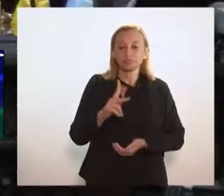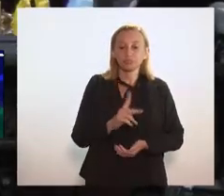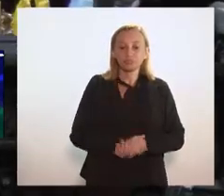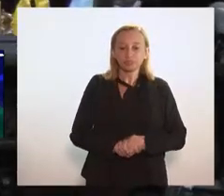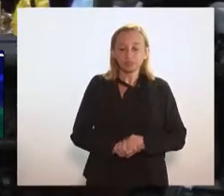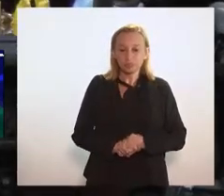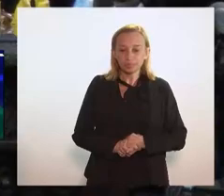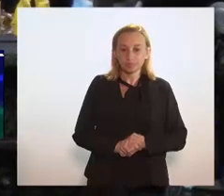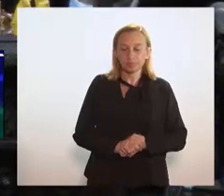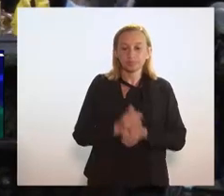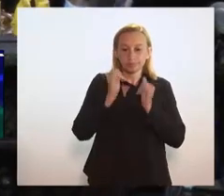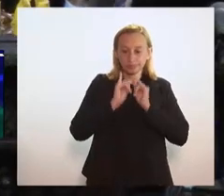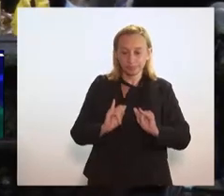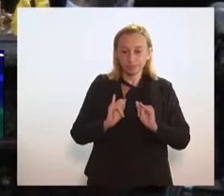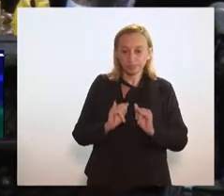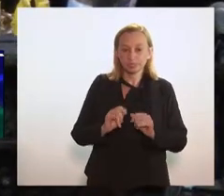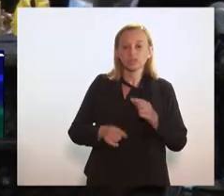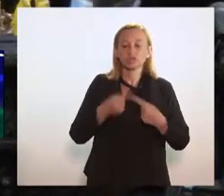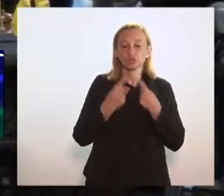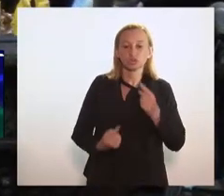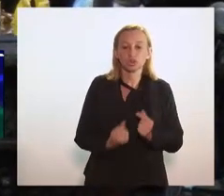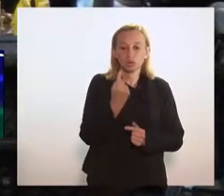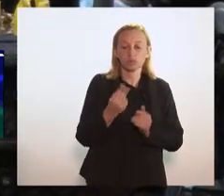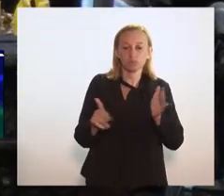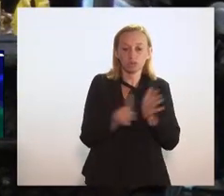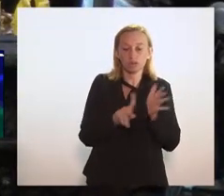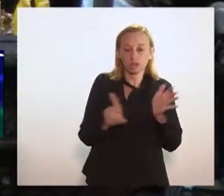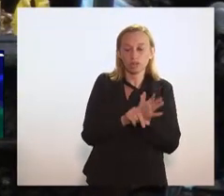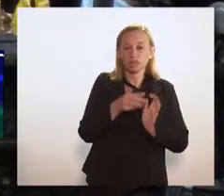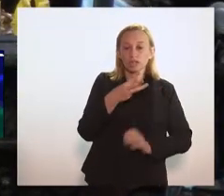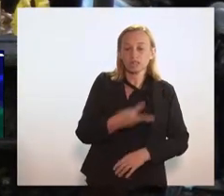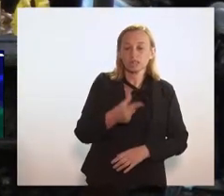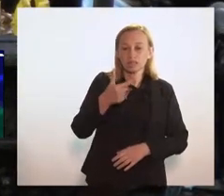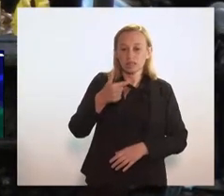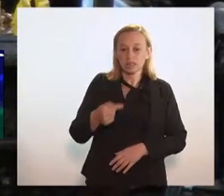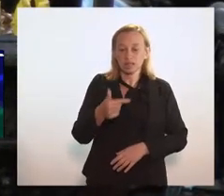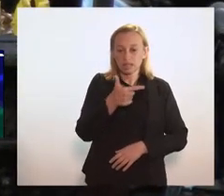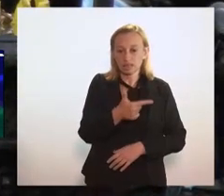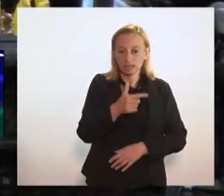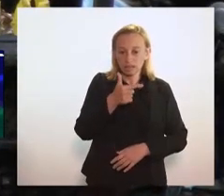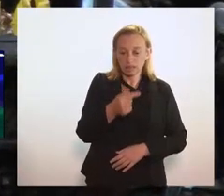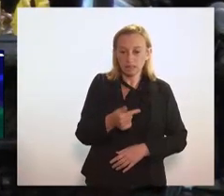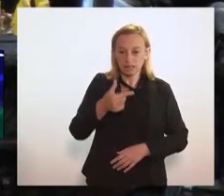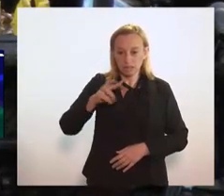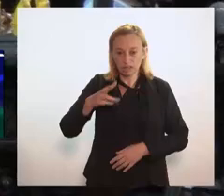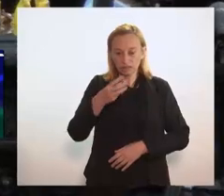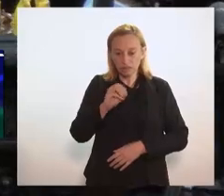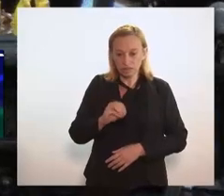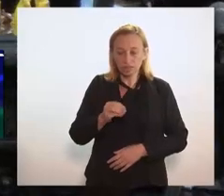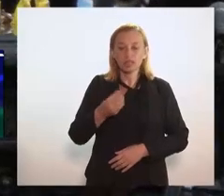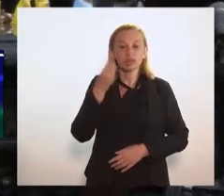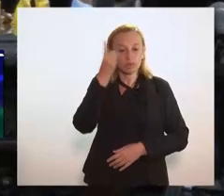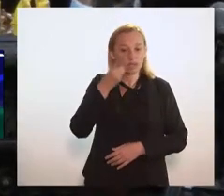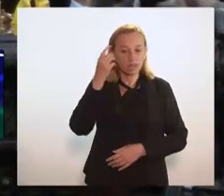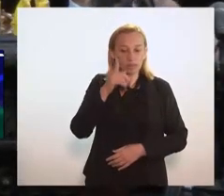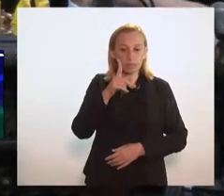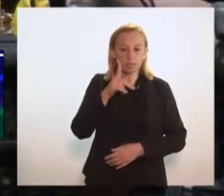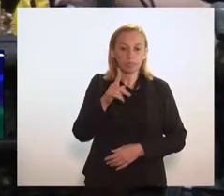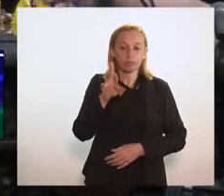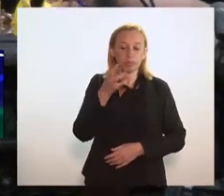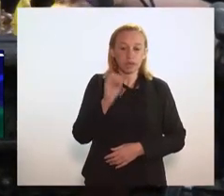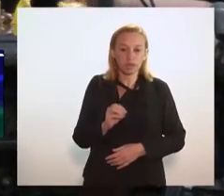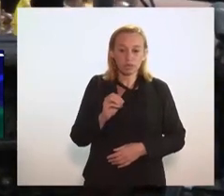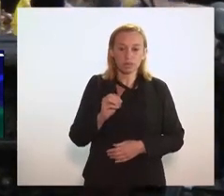projeto. Anuncio, em regime de urgência, em discussão, único projeto de lei 3473/20, de autoria do deputado Pedro Ricardo, que dispõe sobre a alteração